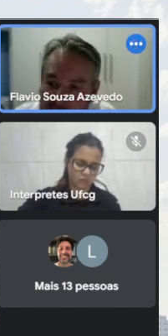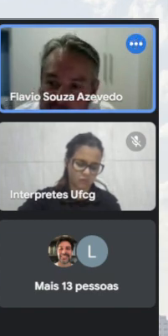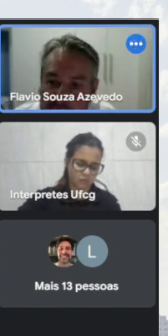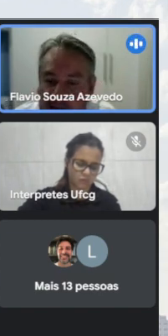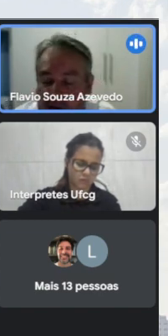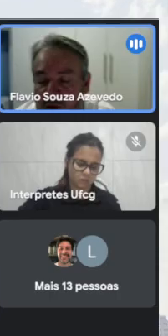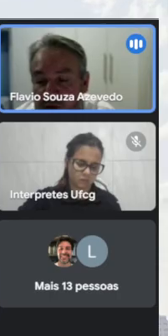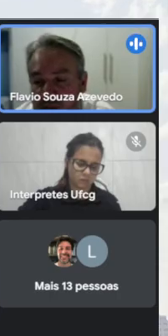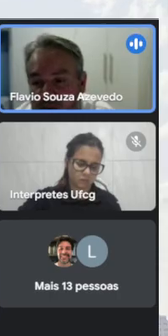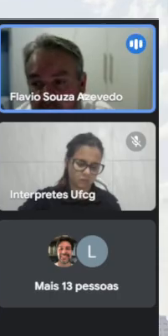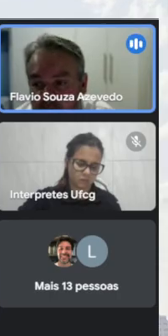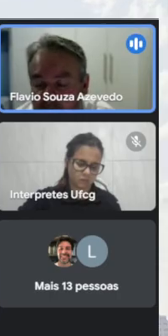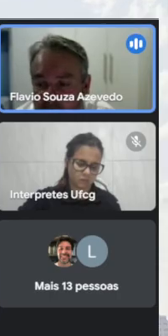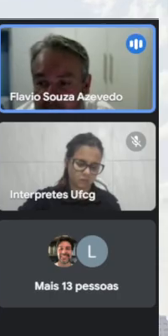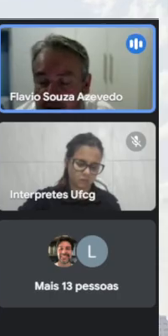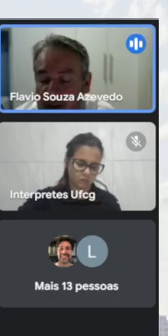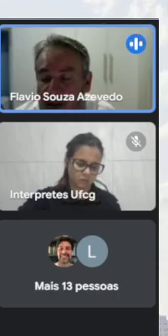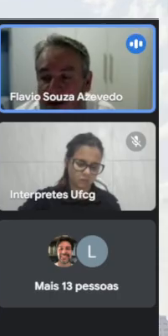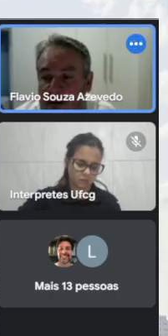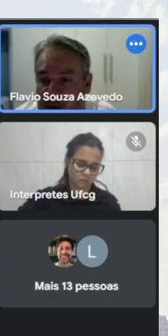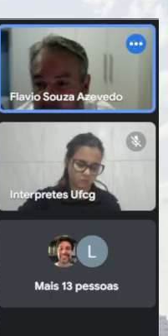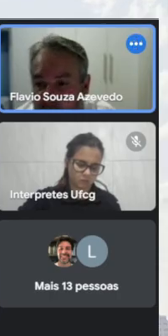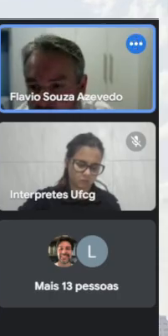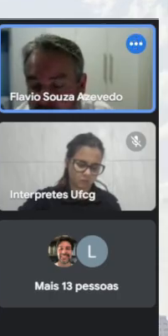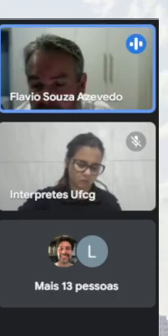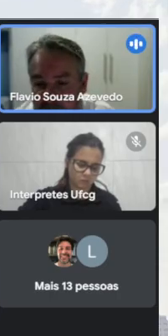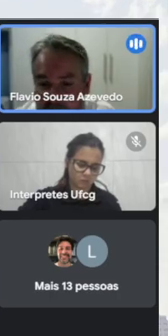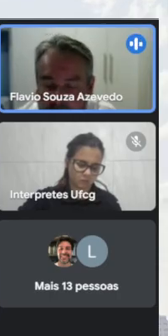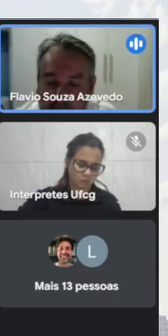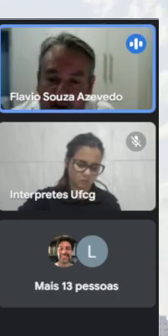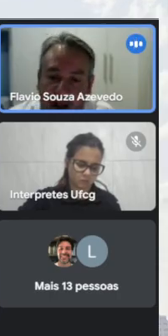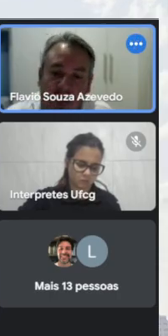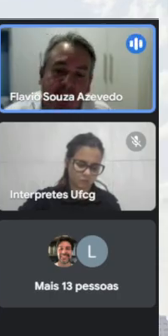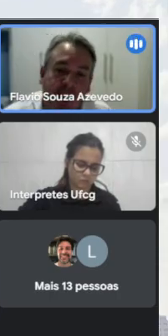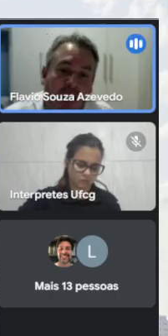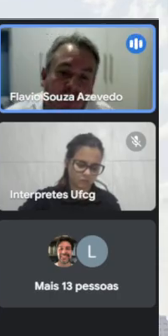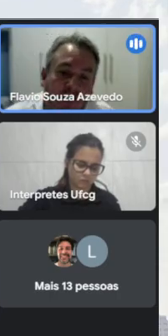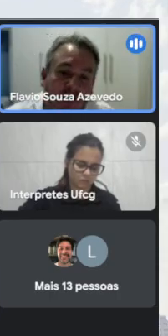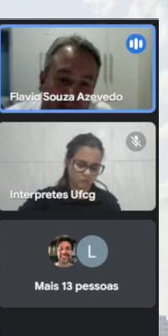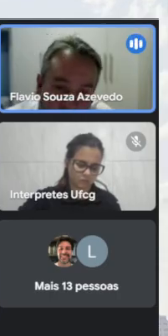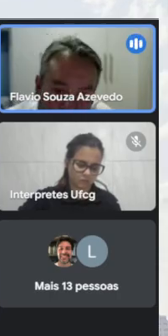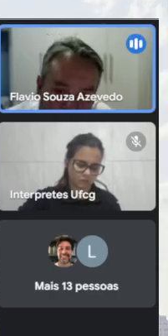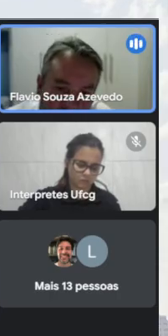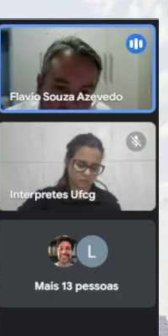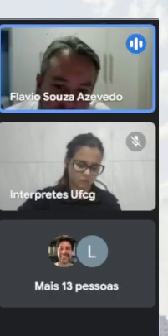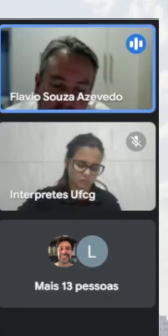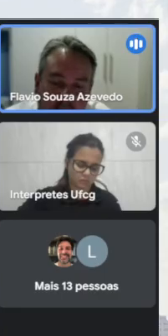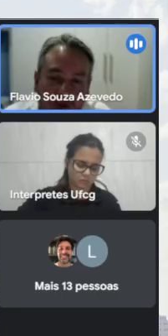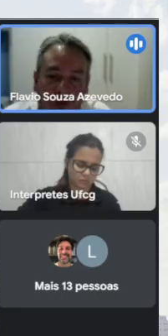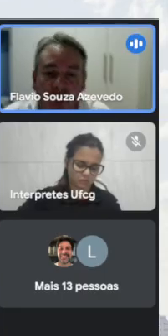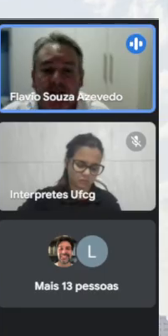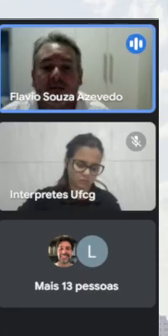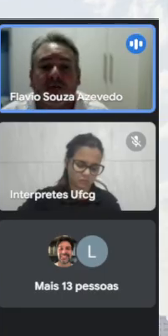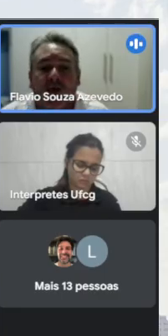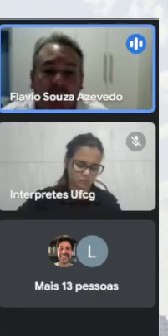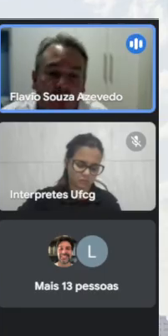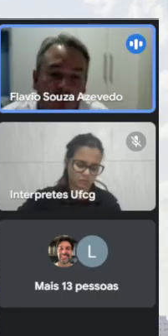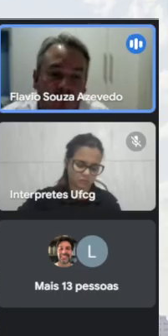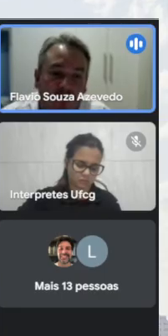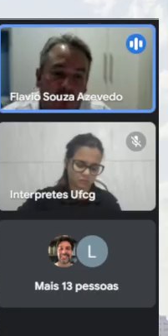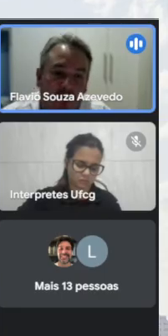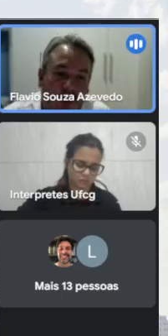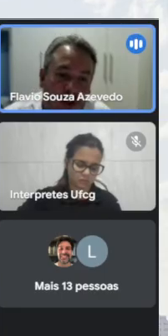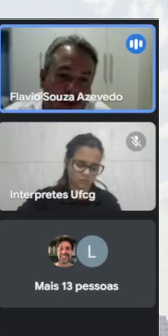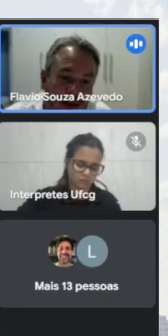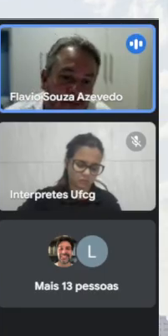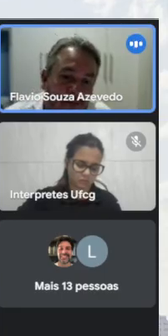e contaminando novamente, né, os índices aí de qualidade da água. Mas, de uma maneira geral, a gente vê que